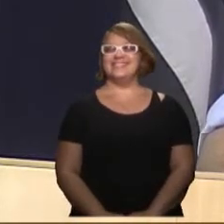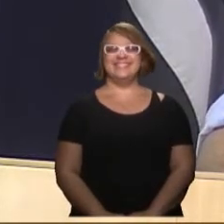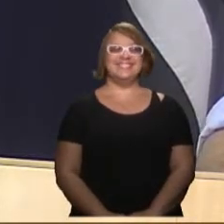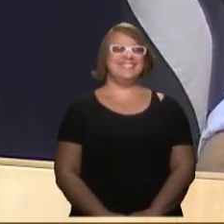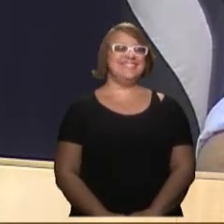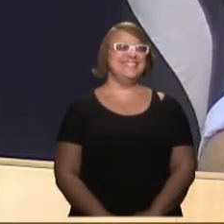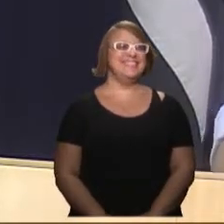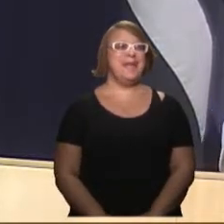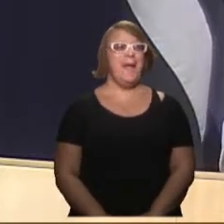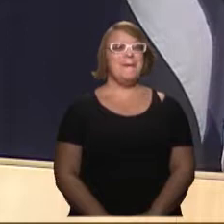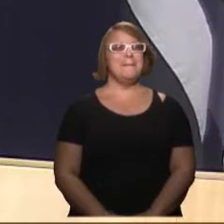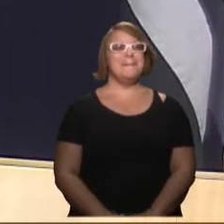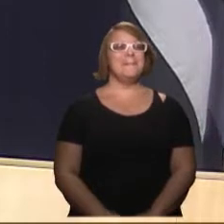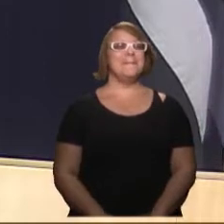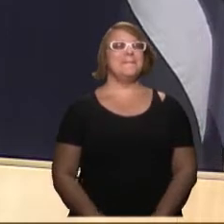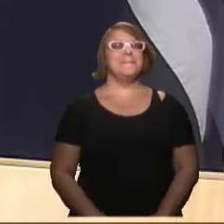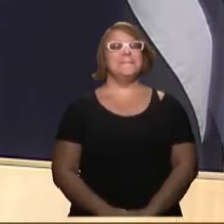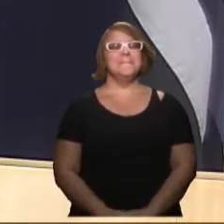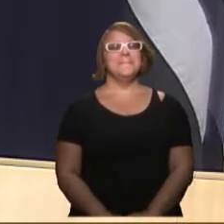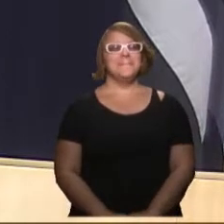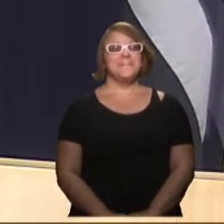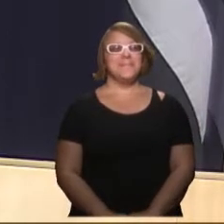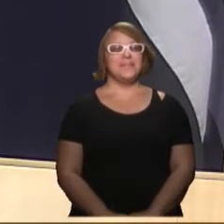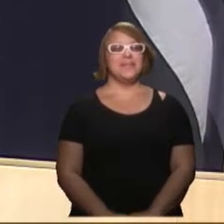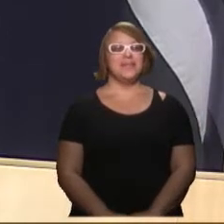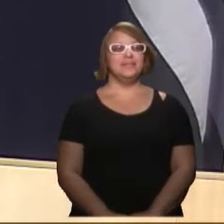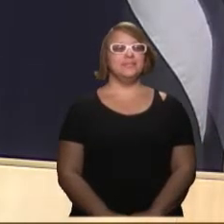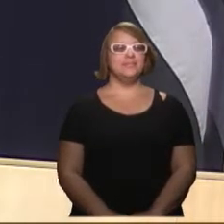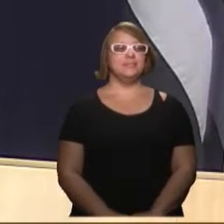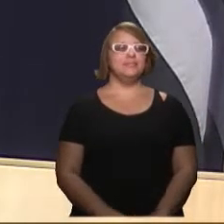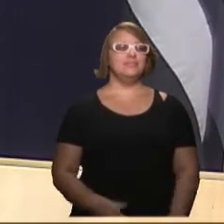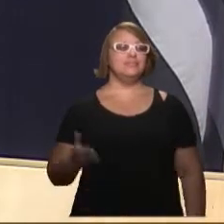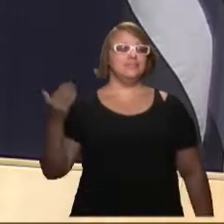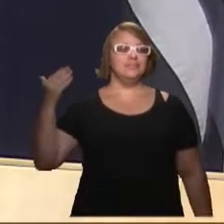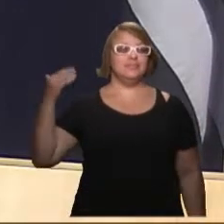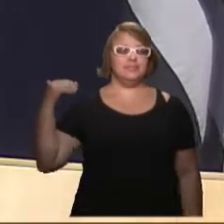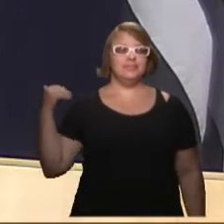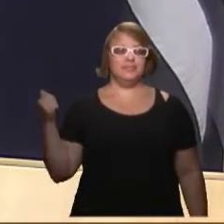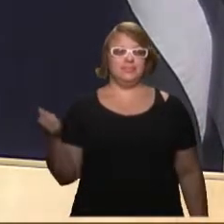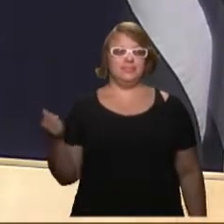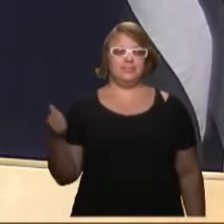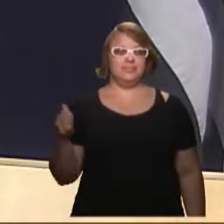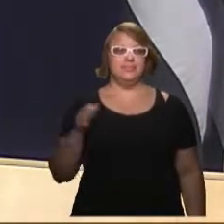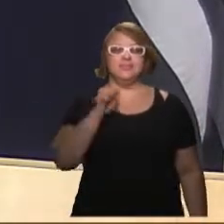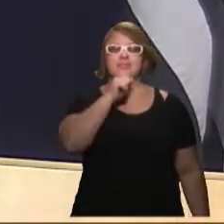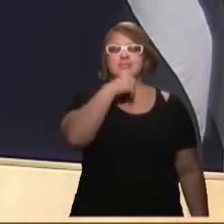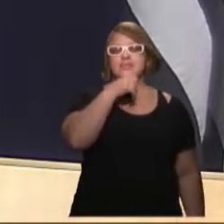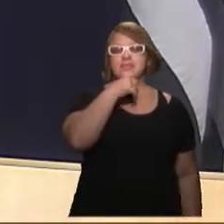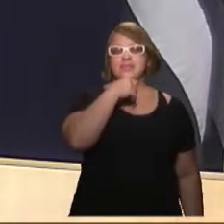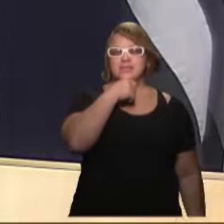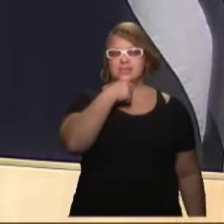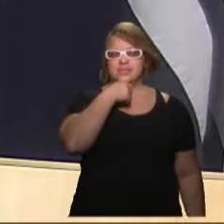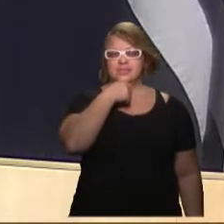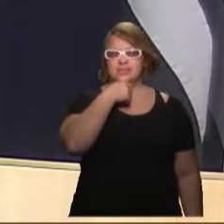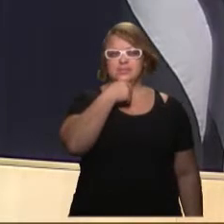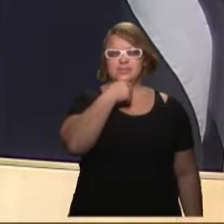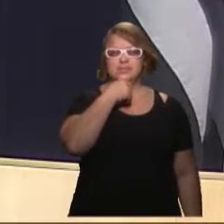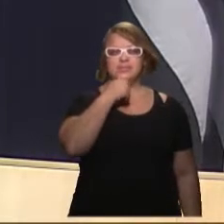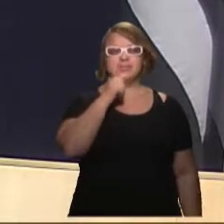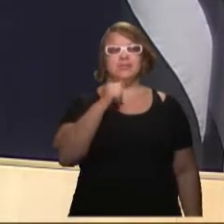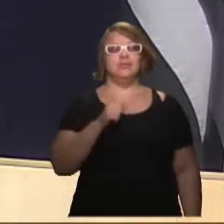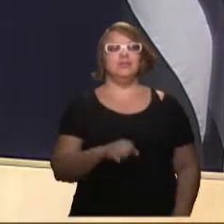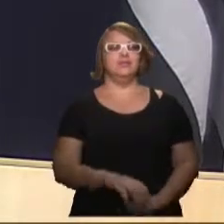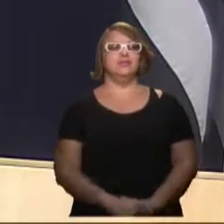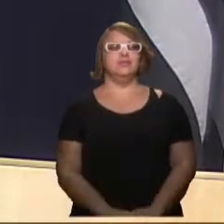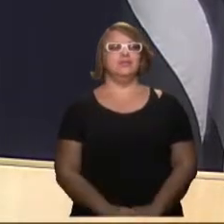Luizinho, nós vamos envelhecer. Então, nós estamos falando do quê? Que o Brasil tem tanta riqueza que nós